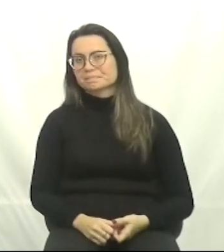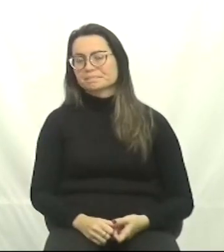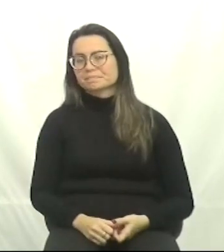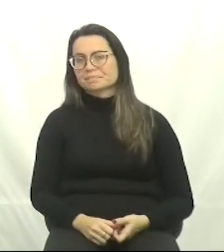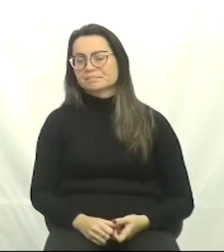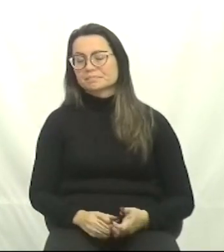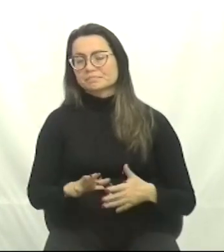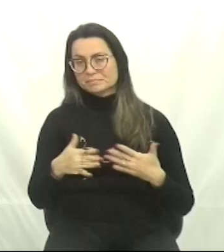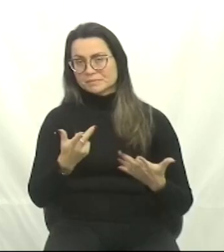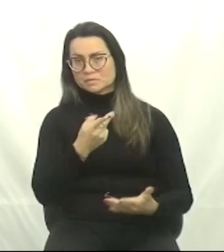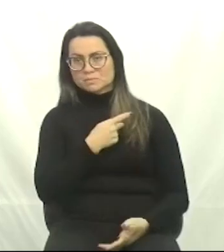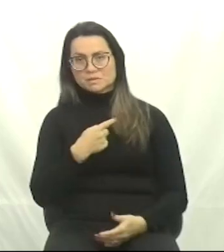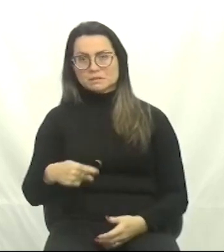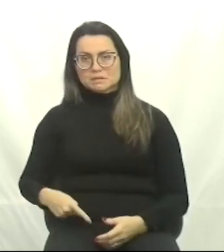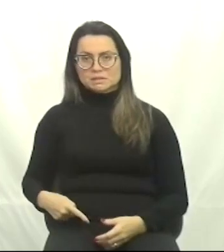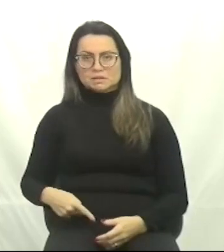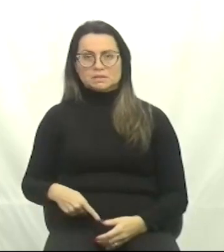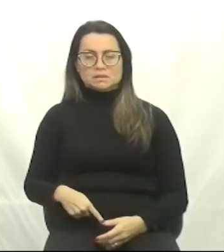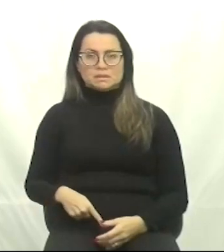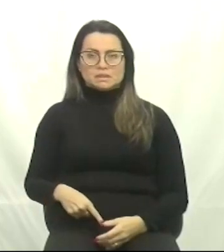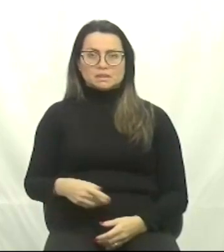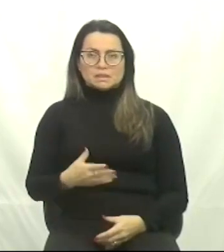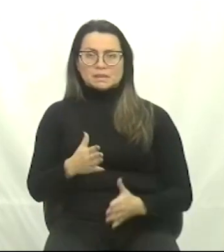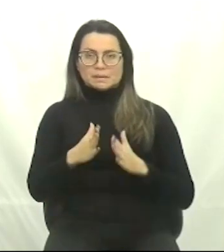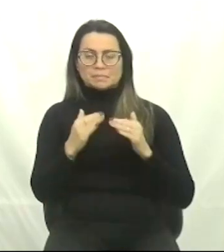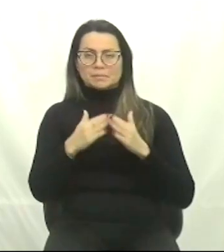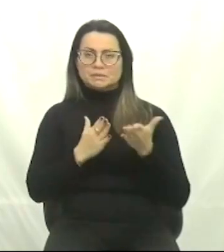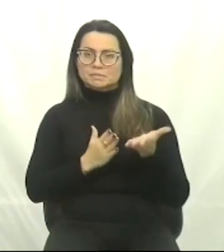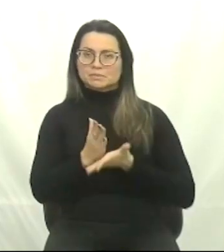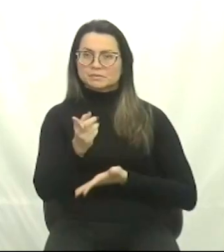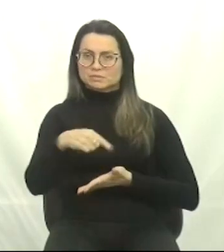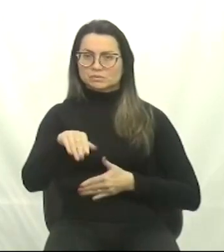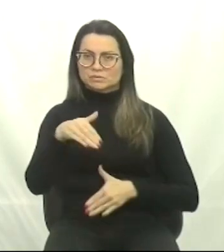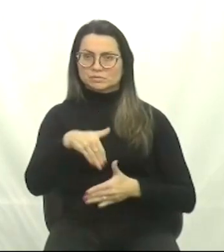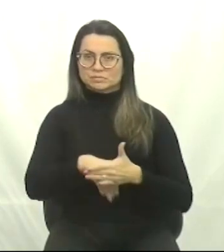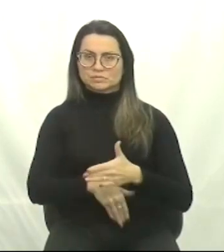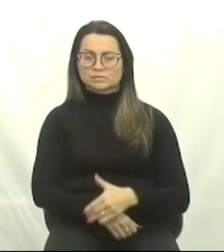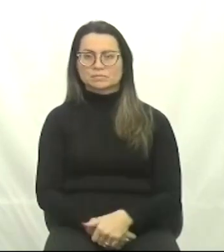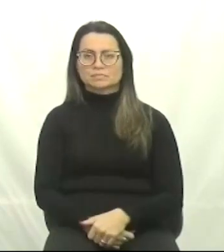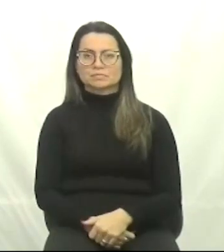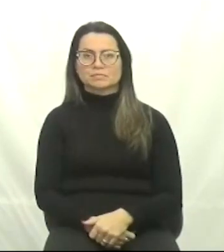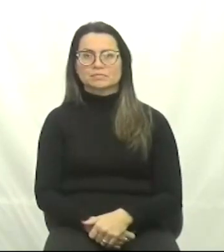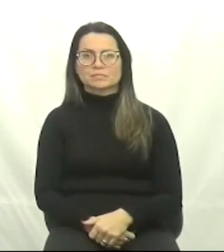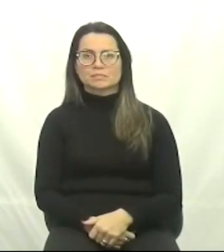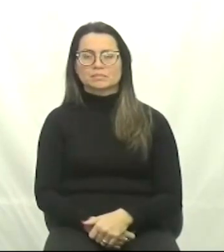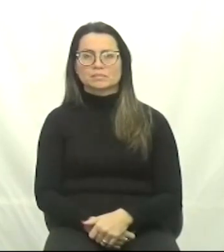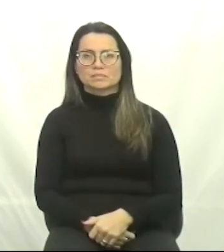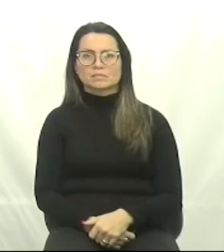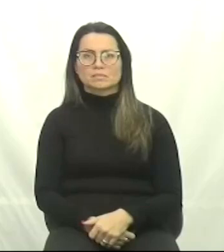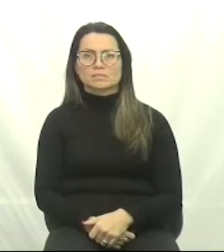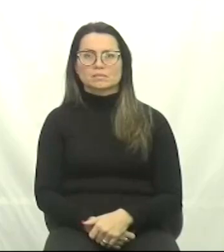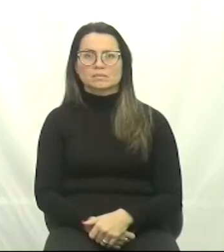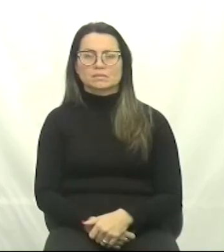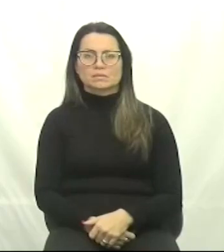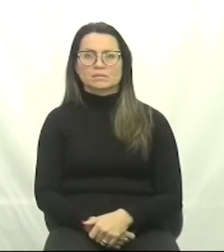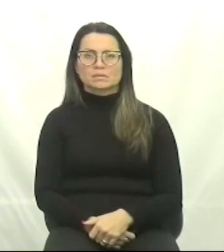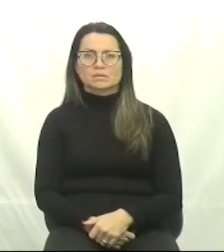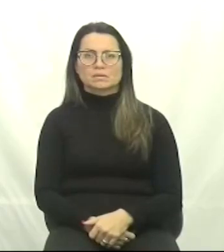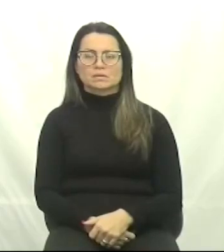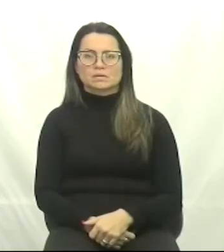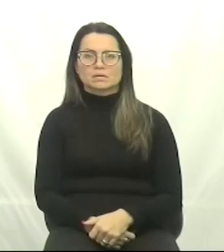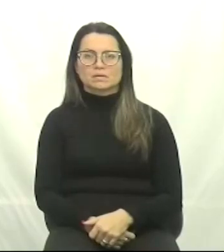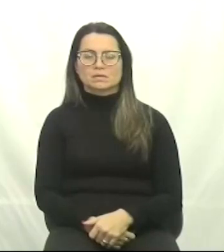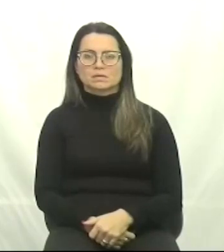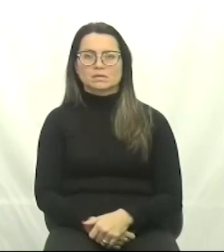Então, senhor presidente, era o que continha, peço a aprovação dos senhores vereadores e vereadoras. Requerimento continua em discussão.